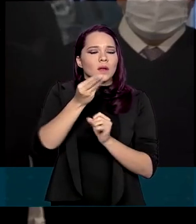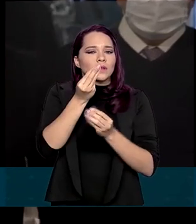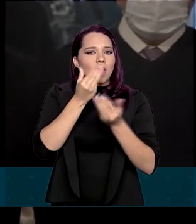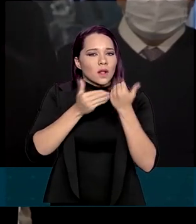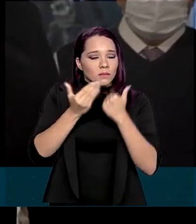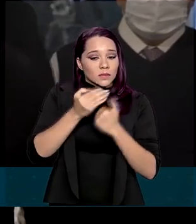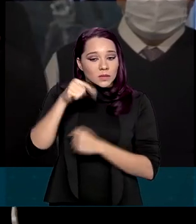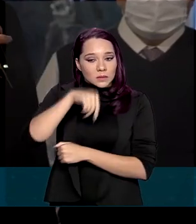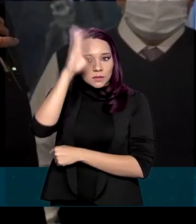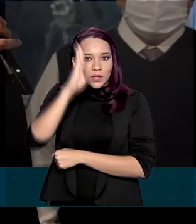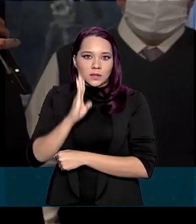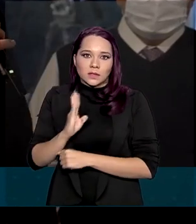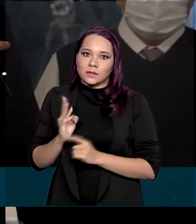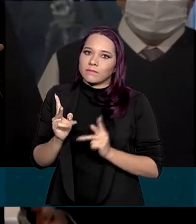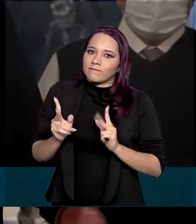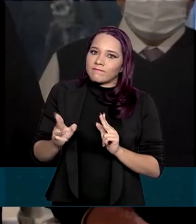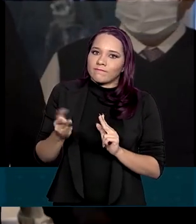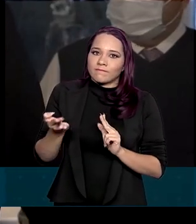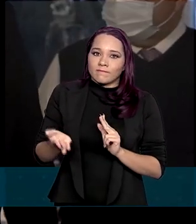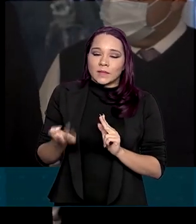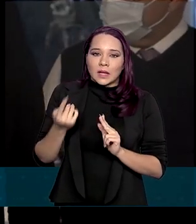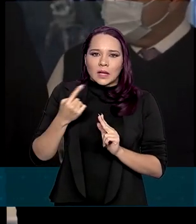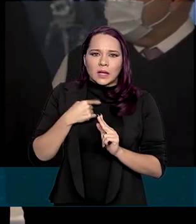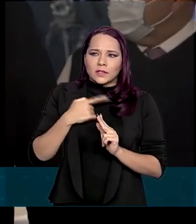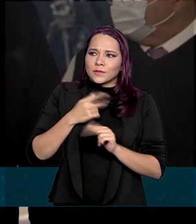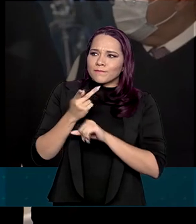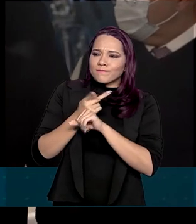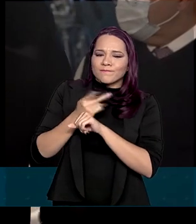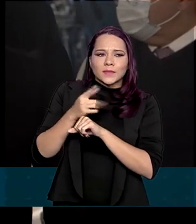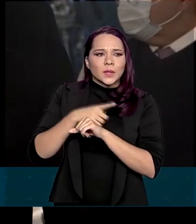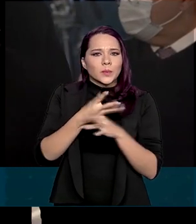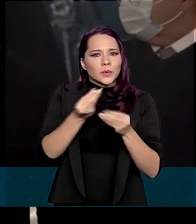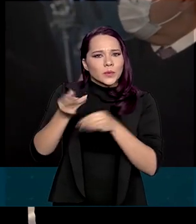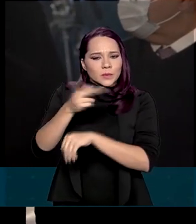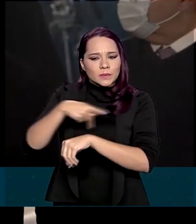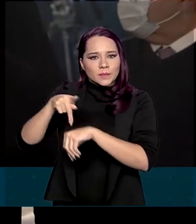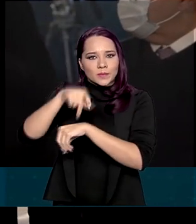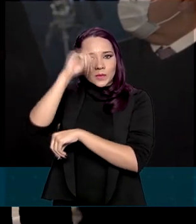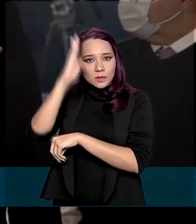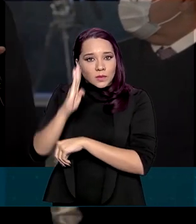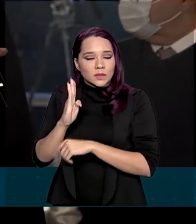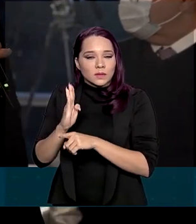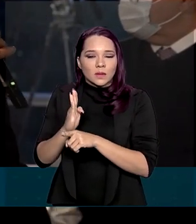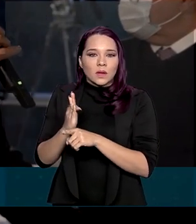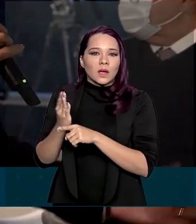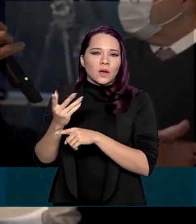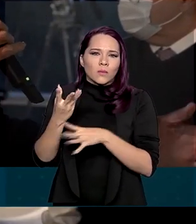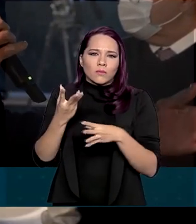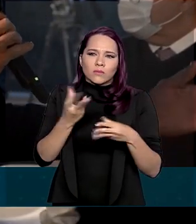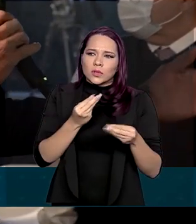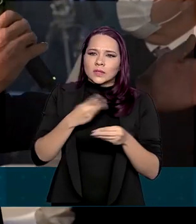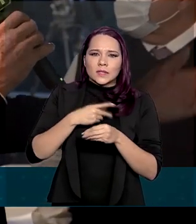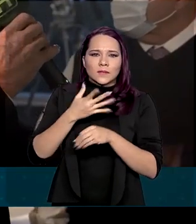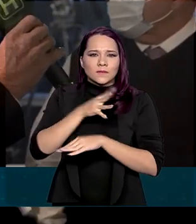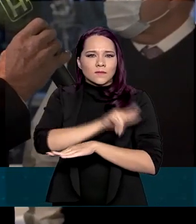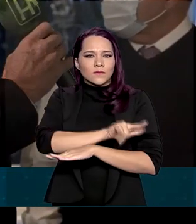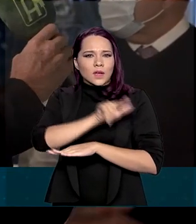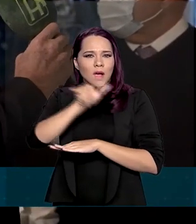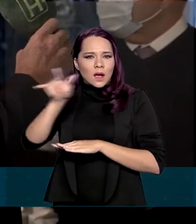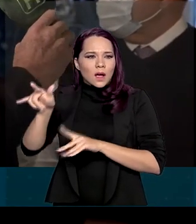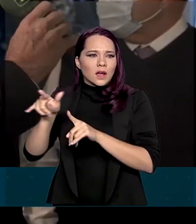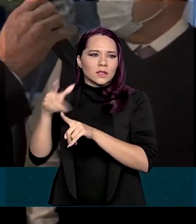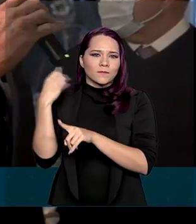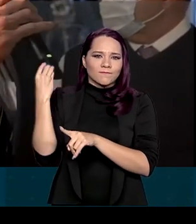O Brasil não é diferente disso. Nas nossas idas a vários países do Brasil, muitas das viagens precedidas da